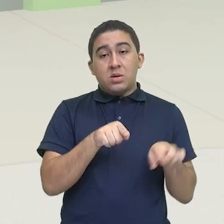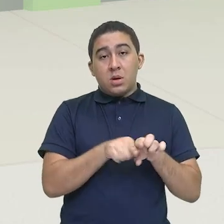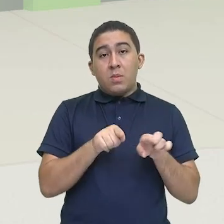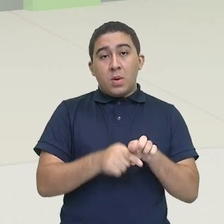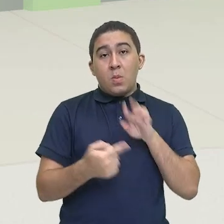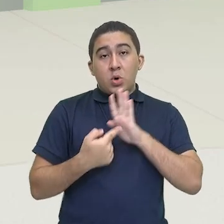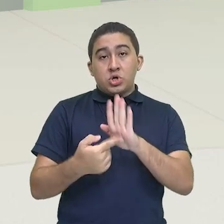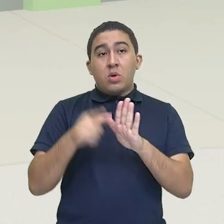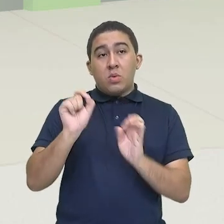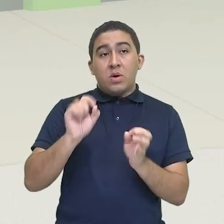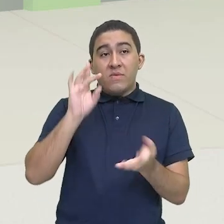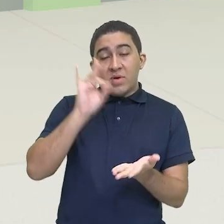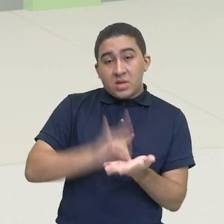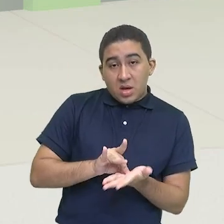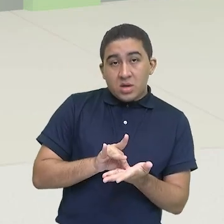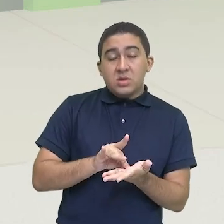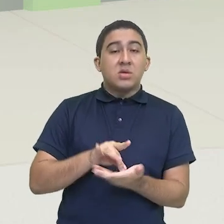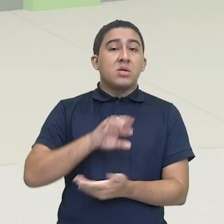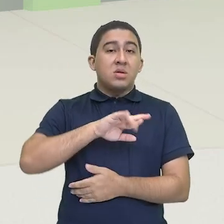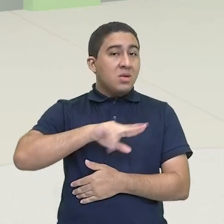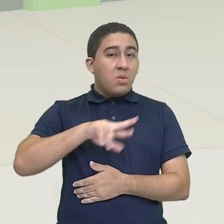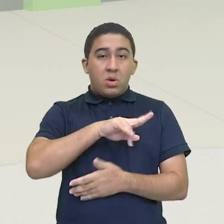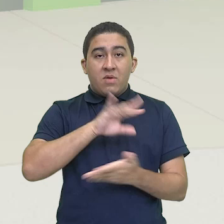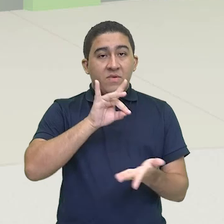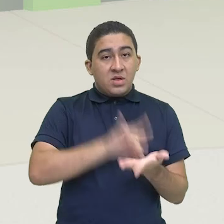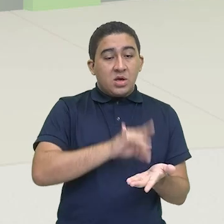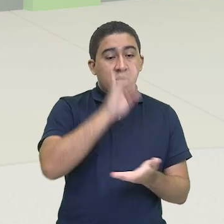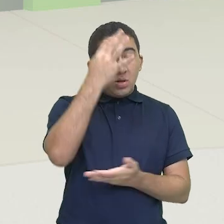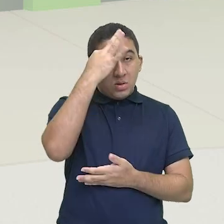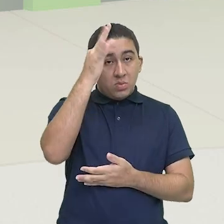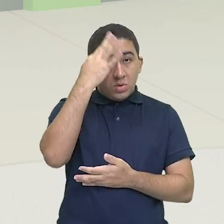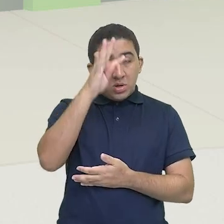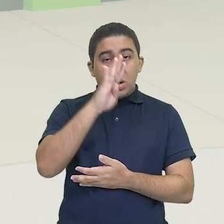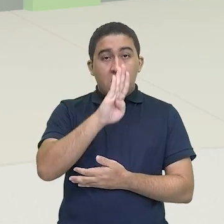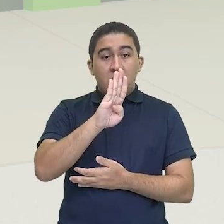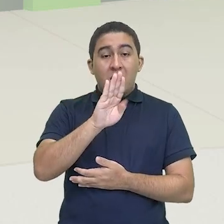mostrar definitivamente que não é verdadeira a teoria da